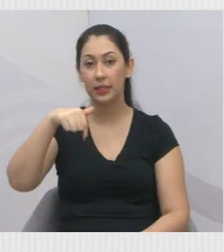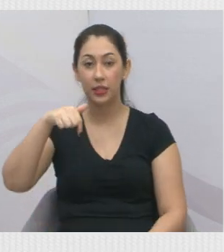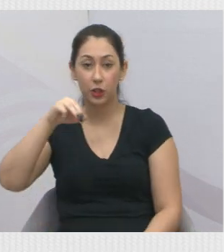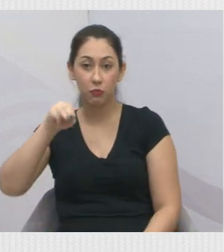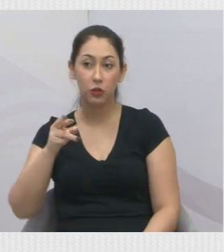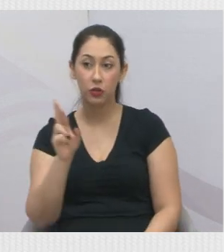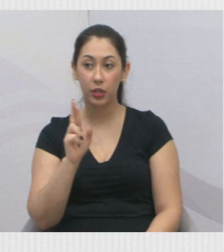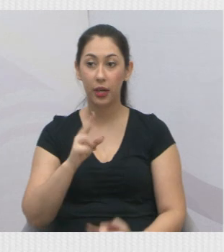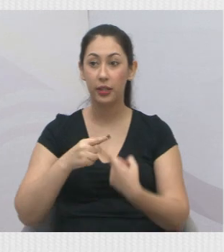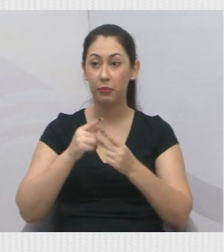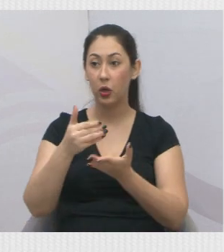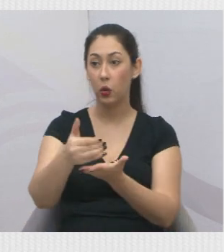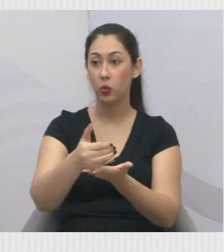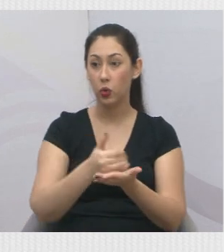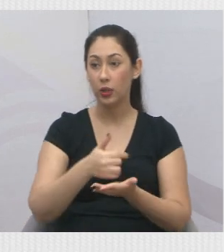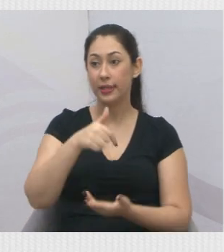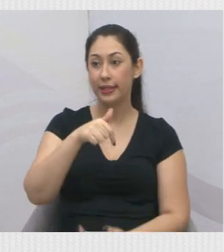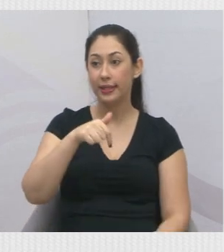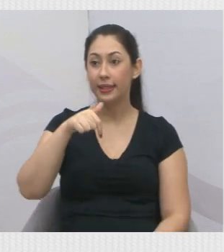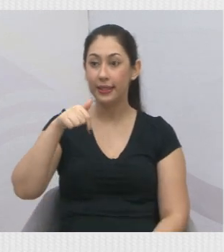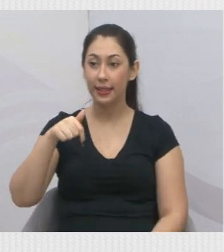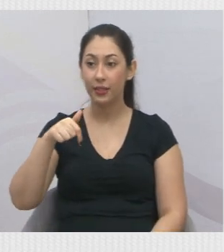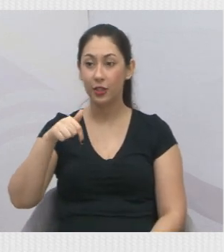R$ 77.245.000 e arrecadado pelo município